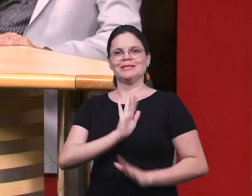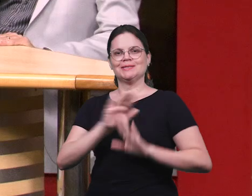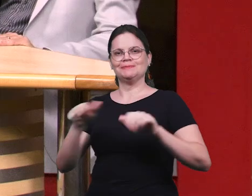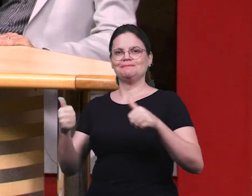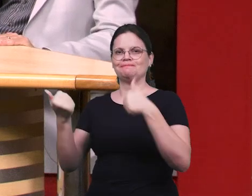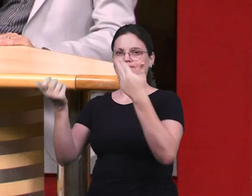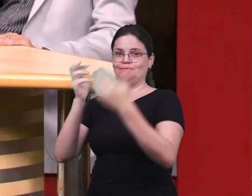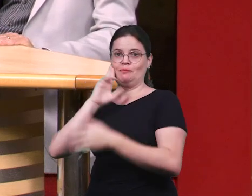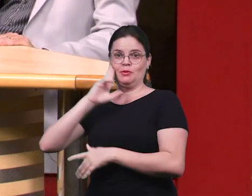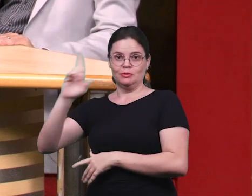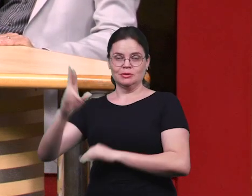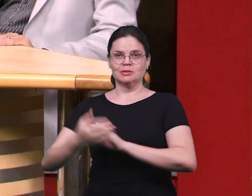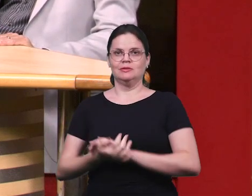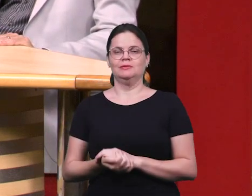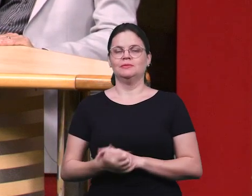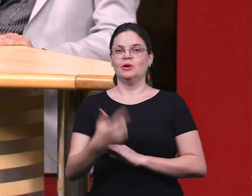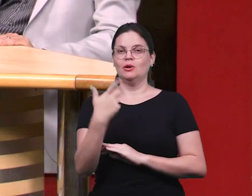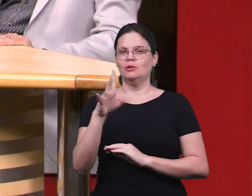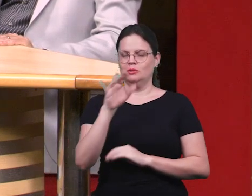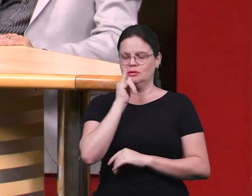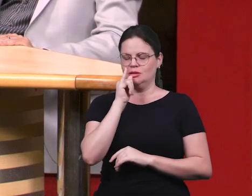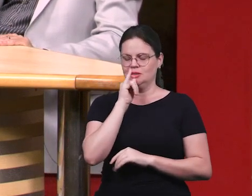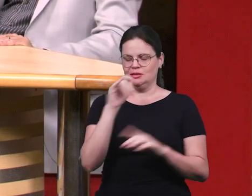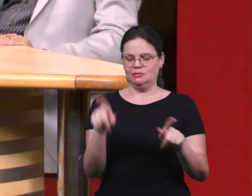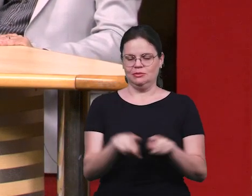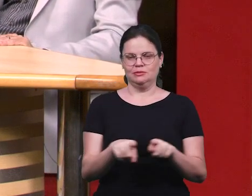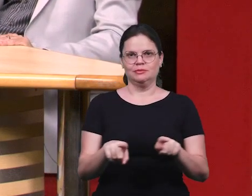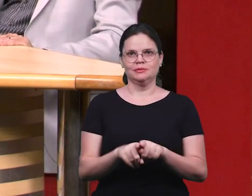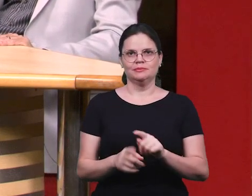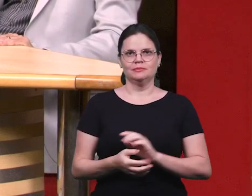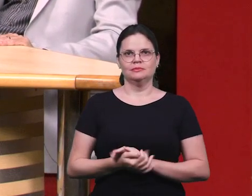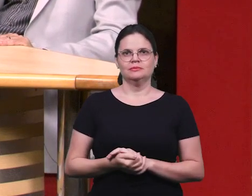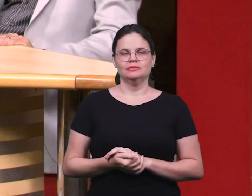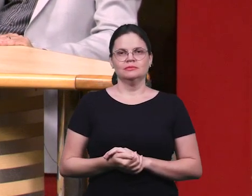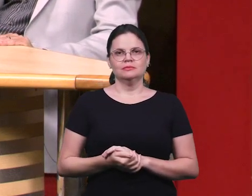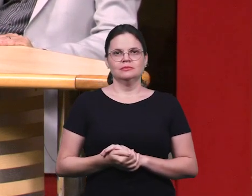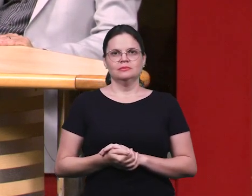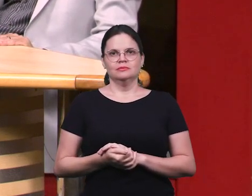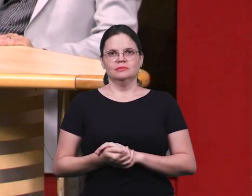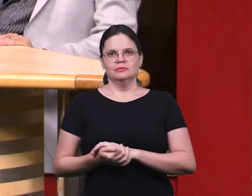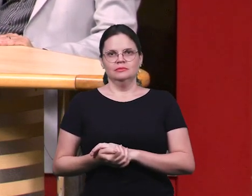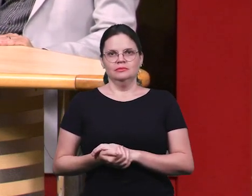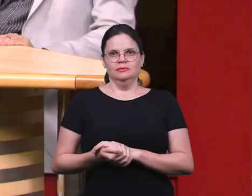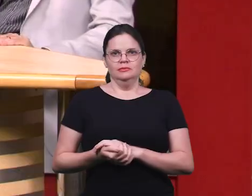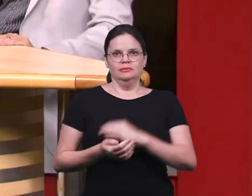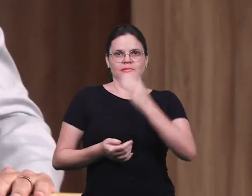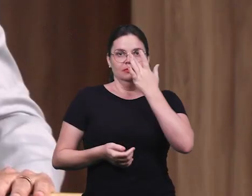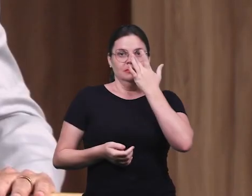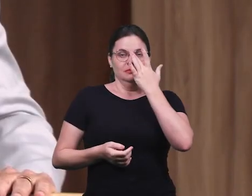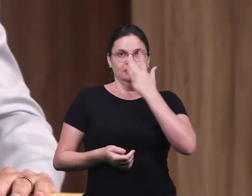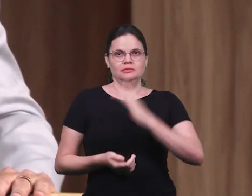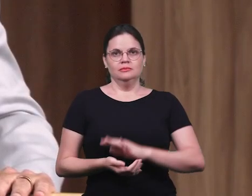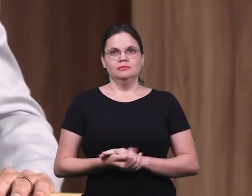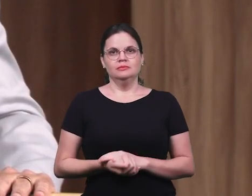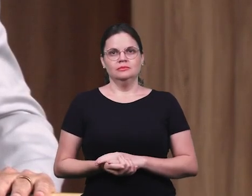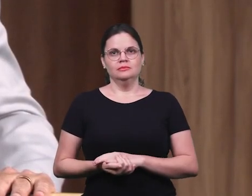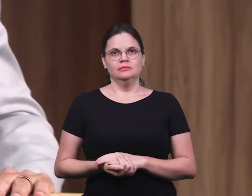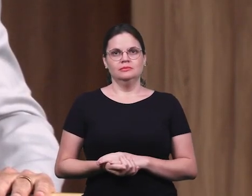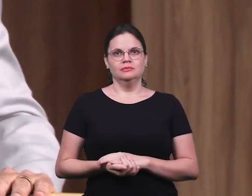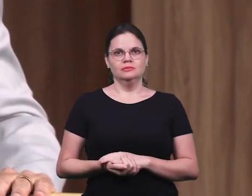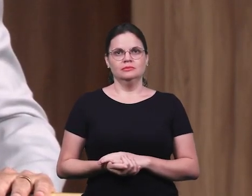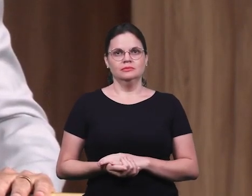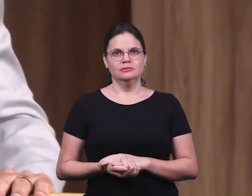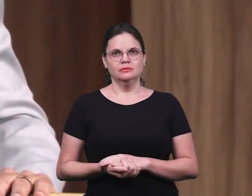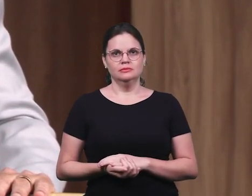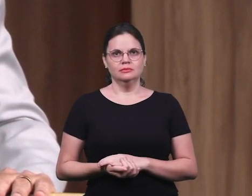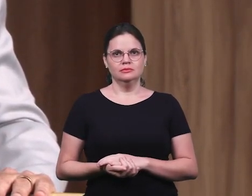maiores exemplos disso, Roger e Guilherme, é de Davi. Davi, um menino, pastor de ovelhas,